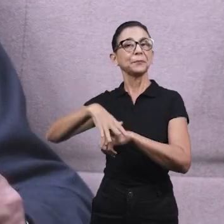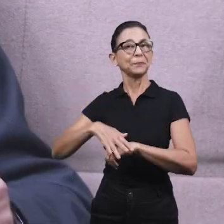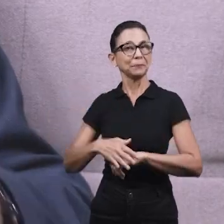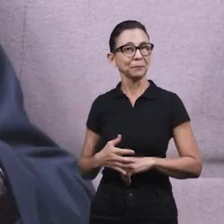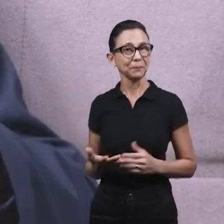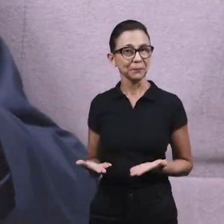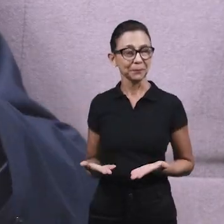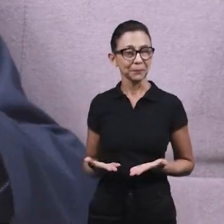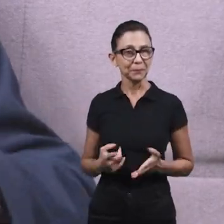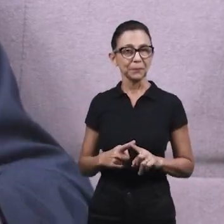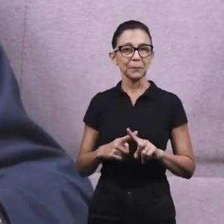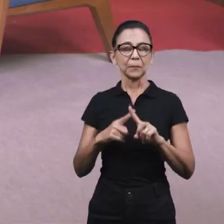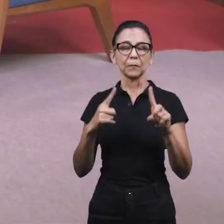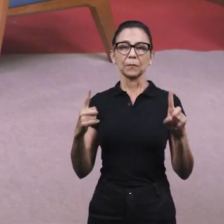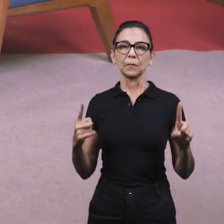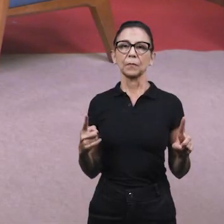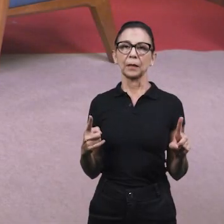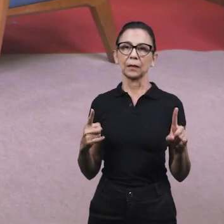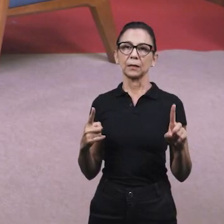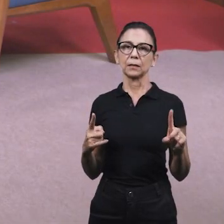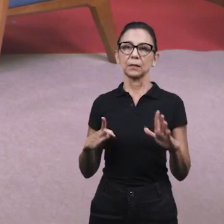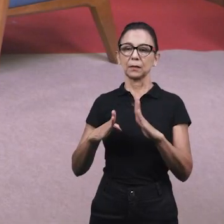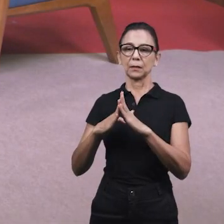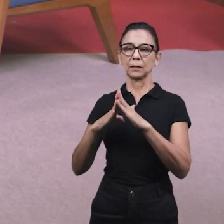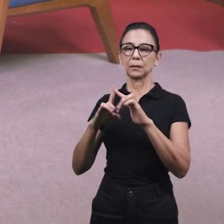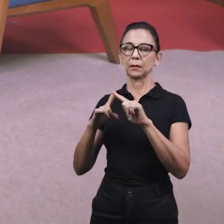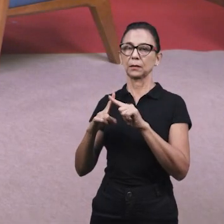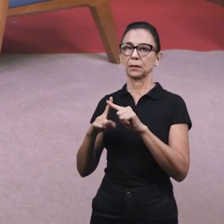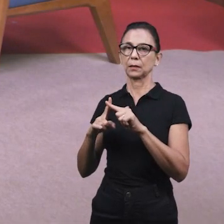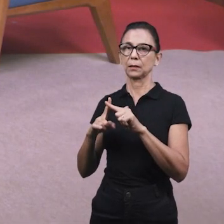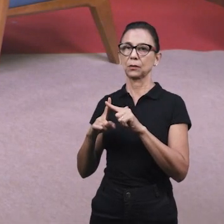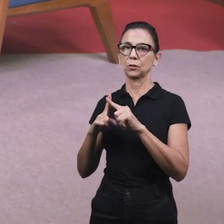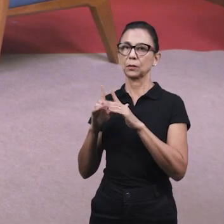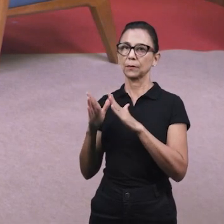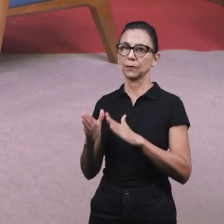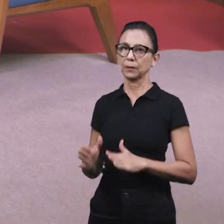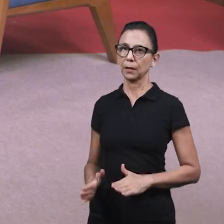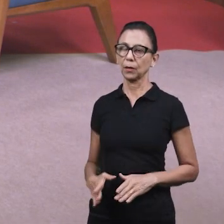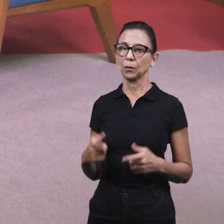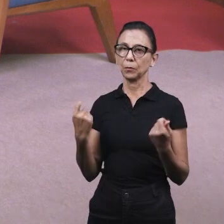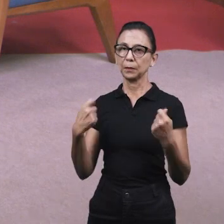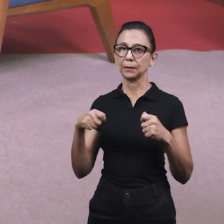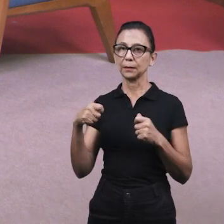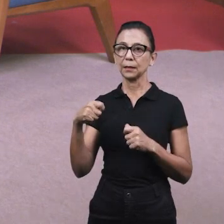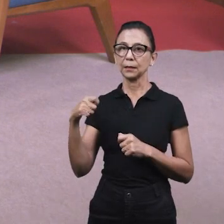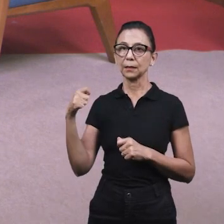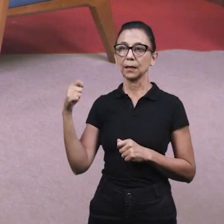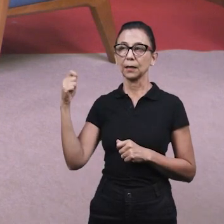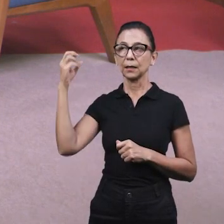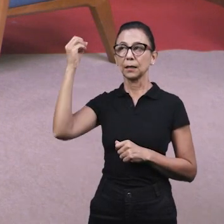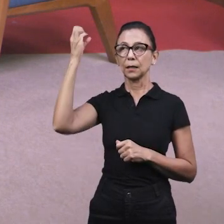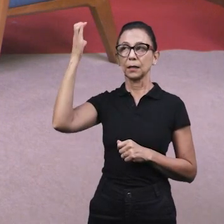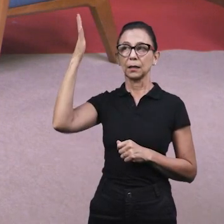só vive dessa forma se ela tiver a revelação.